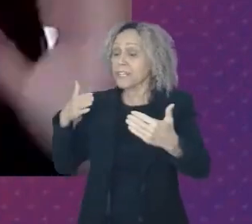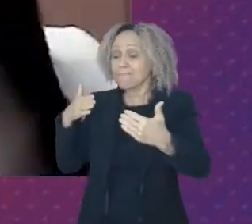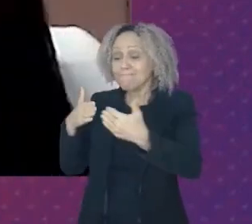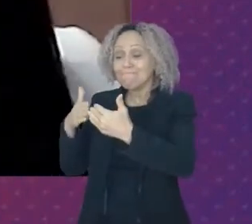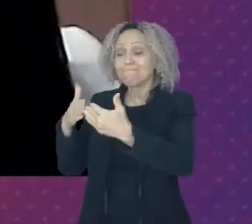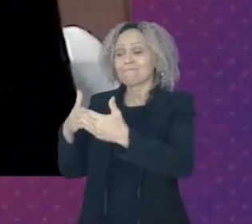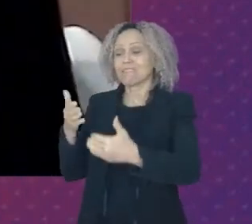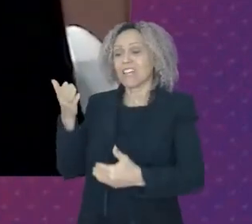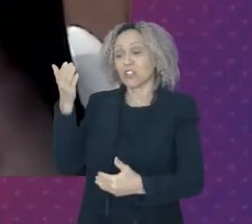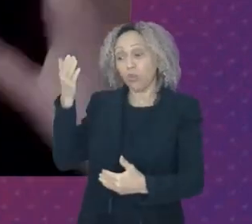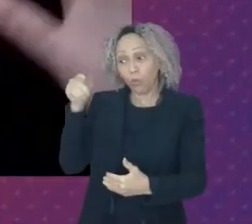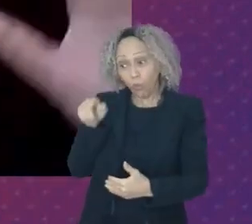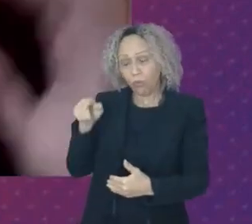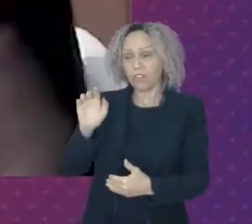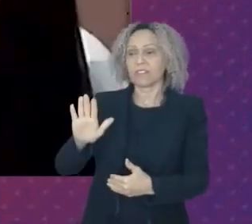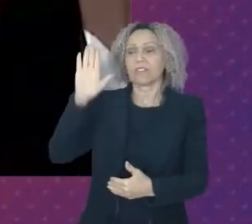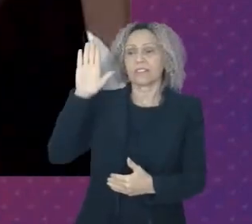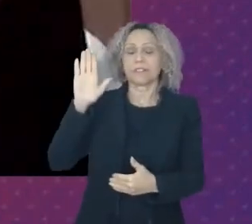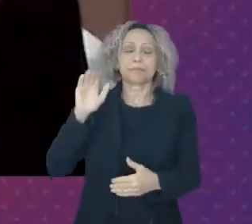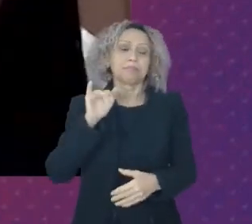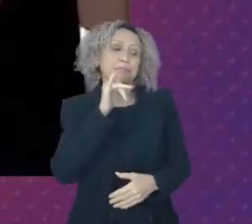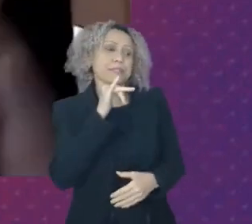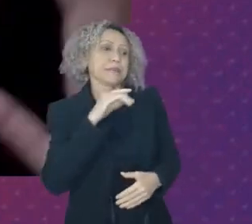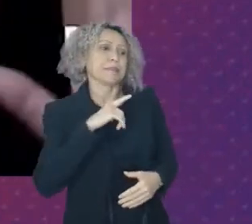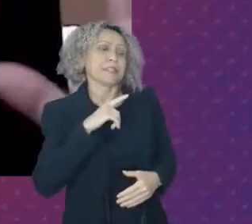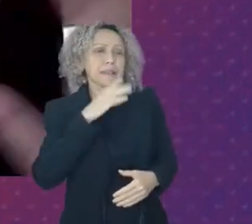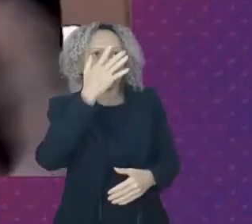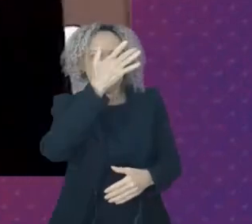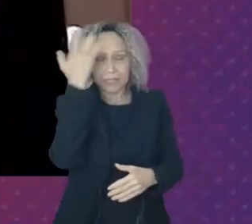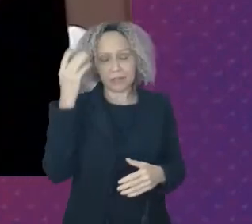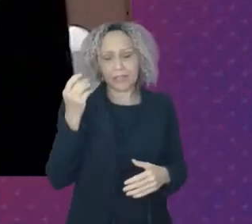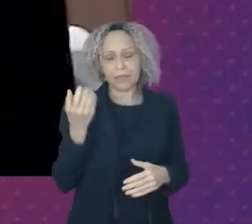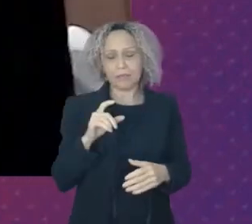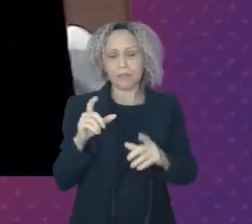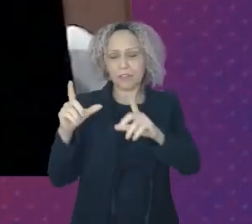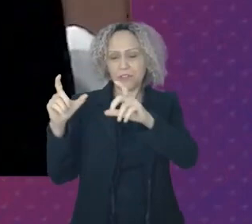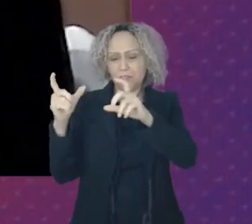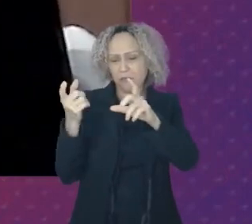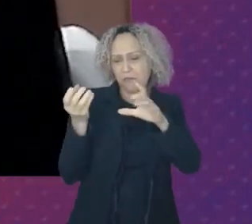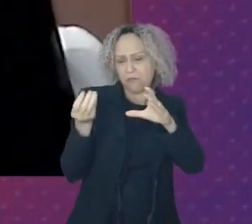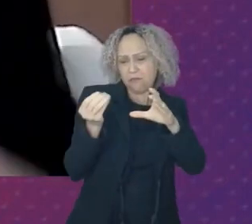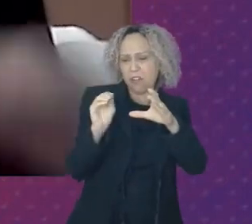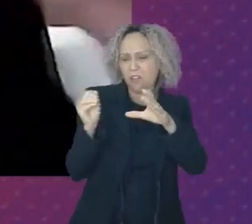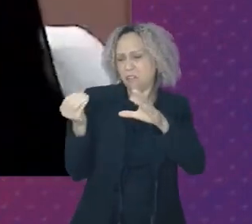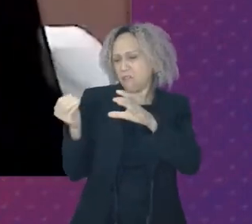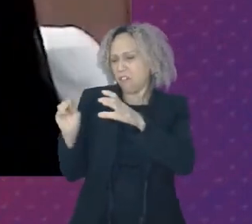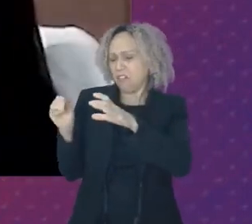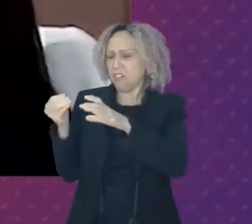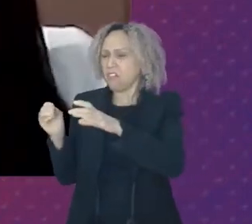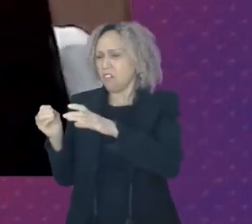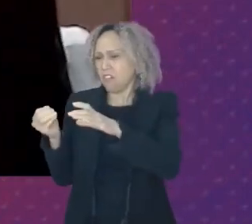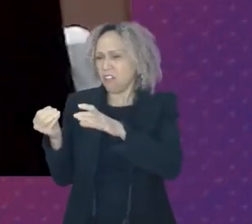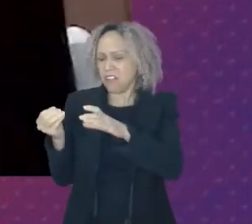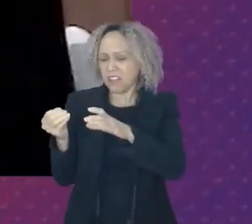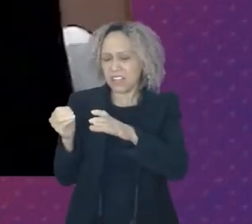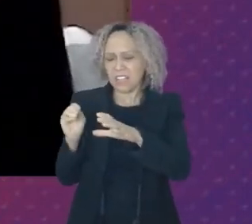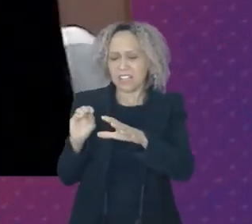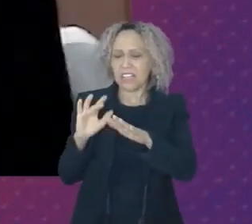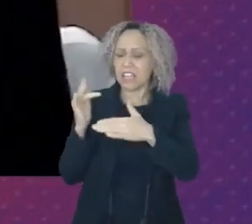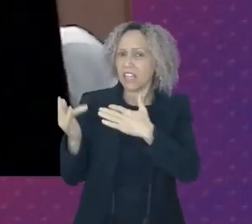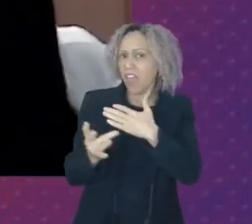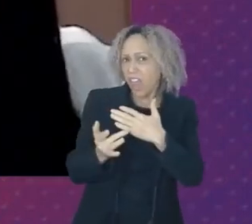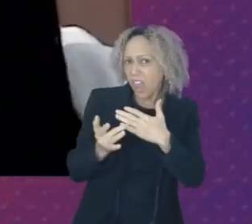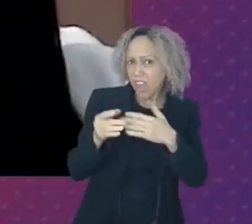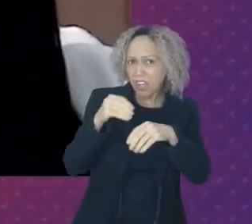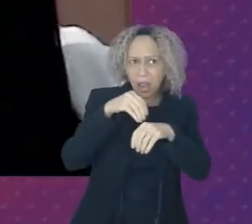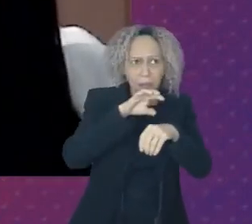Tem muita gente que ainda faz, né, aquele santinho virtual, dizendo que vai ser pré-candidato, e tem muita gente que começa a espalhar